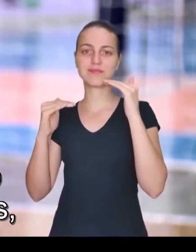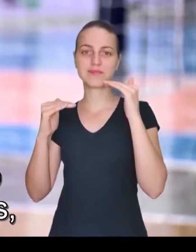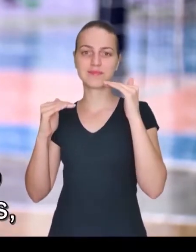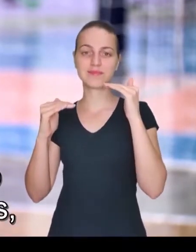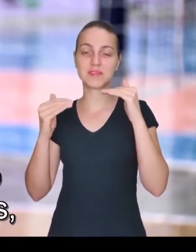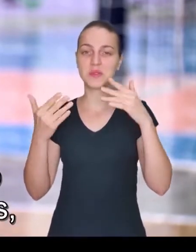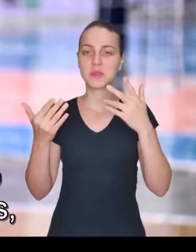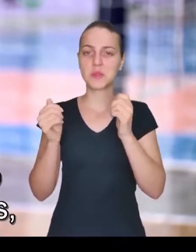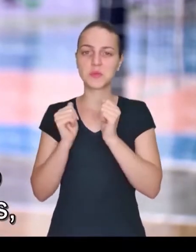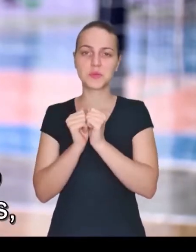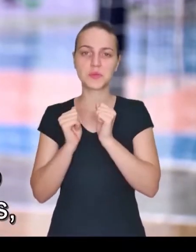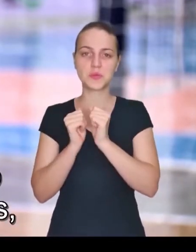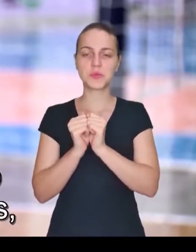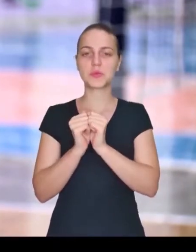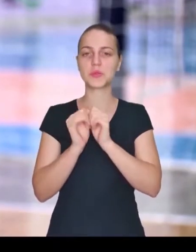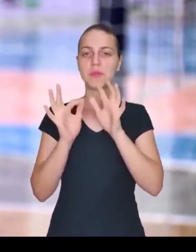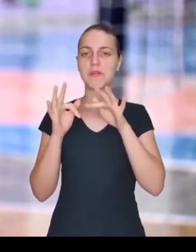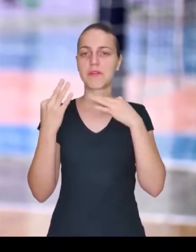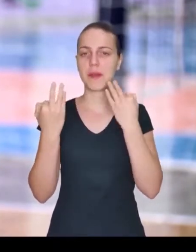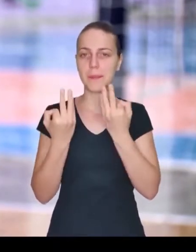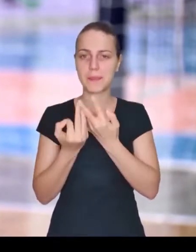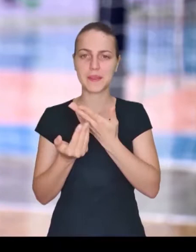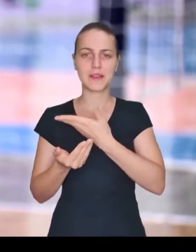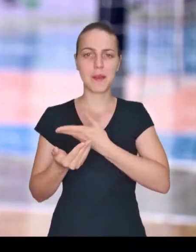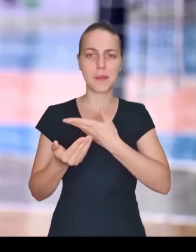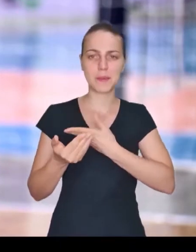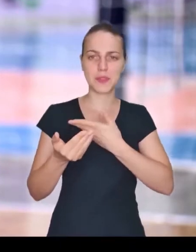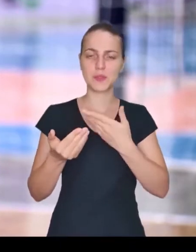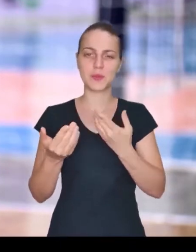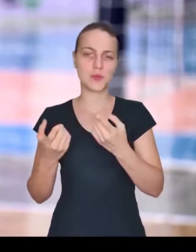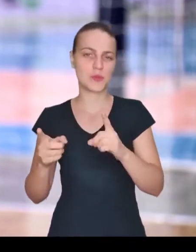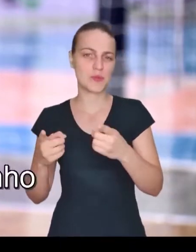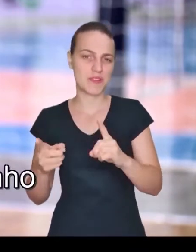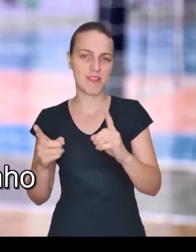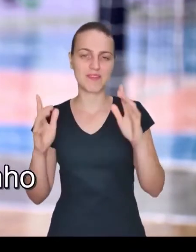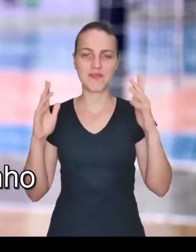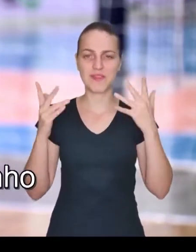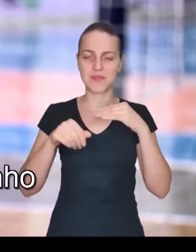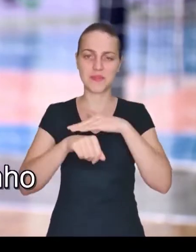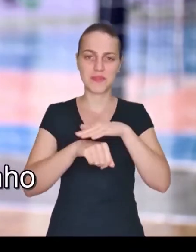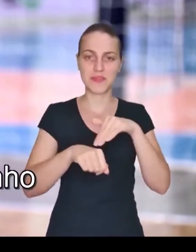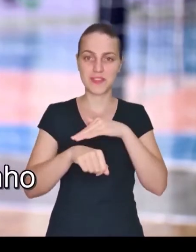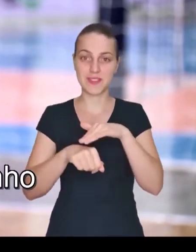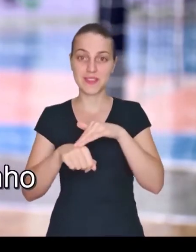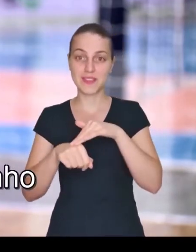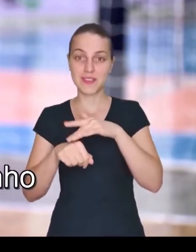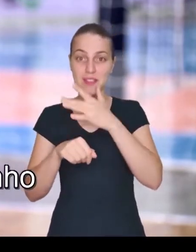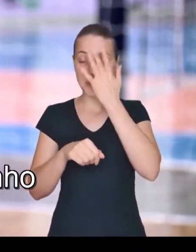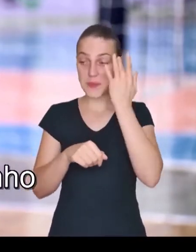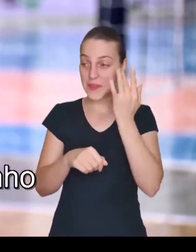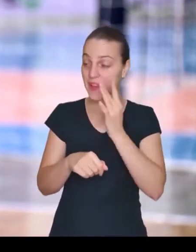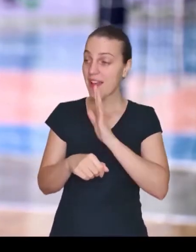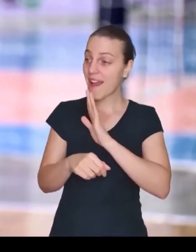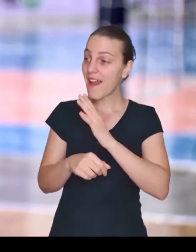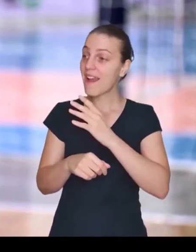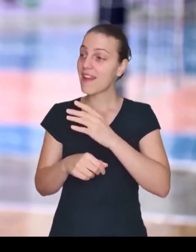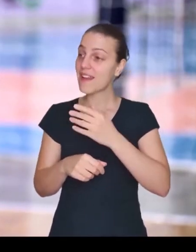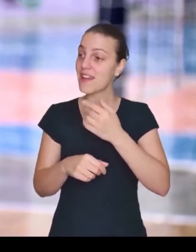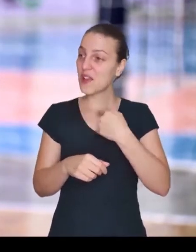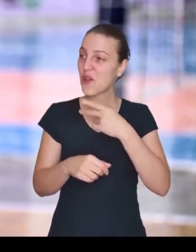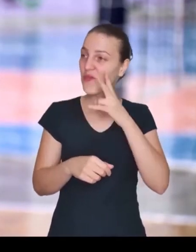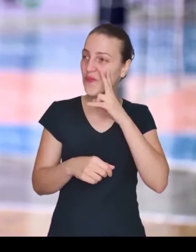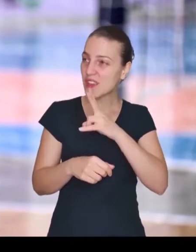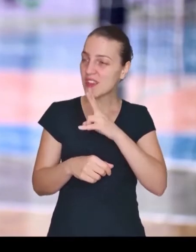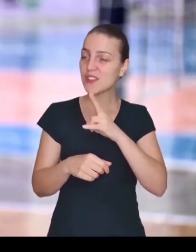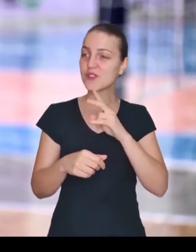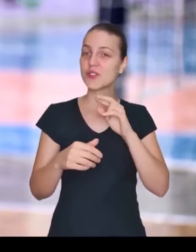com os amigos, com os familiares, ou no bate-papo, a pessoa chega e me fala, pô, bacana, eu te acompanho pelas redes sociais, você faz uma coisa,